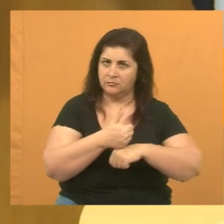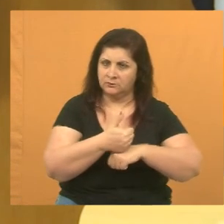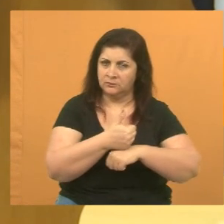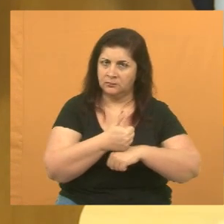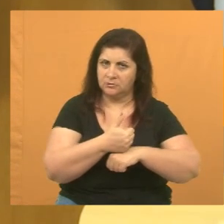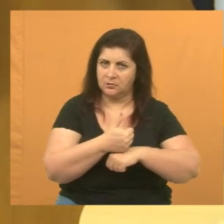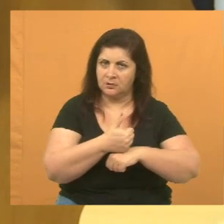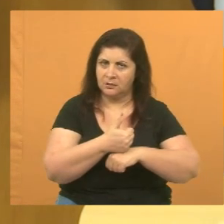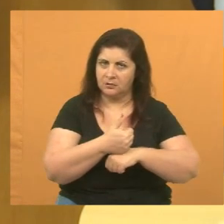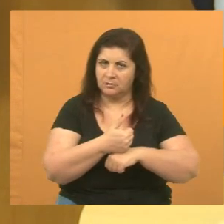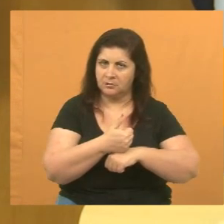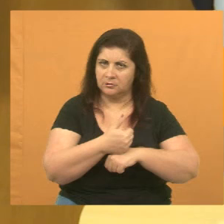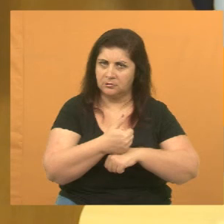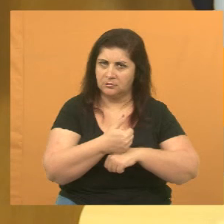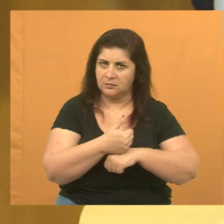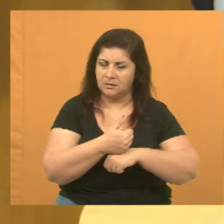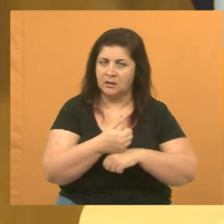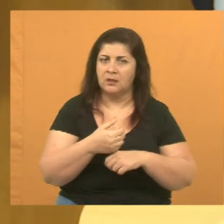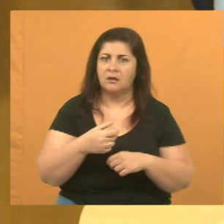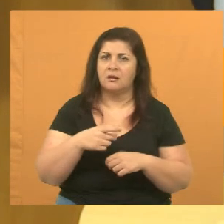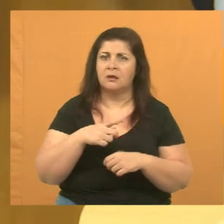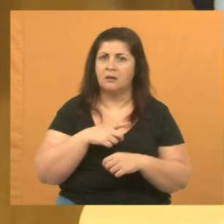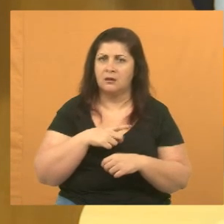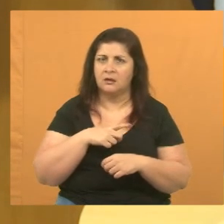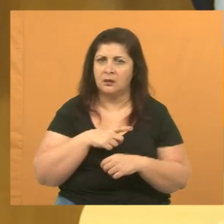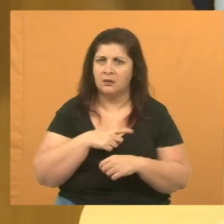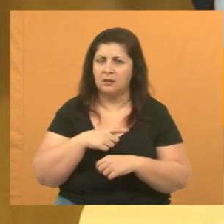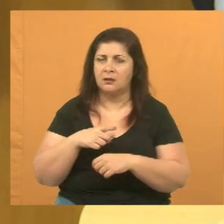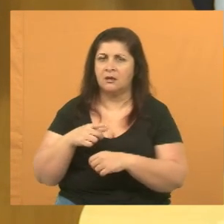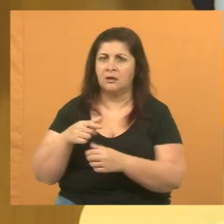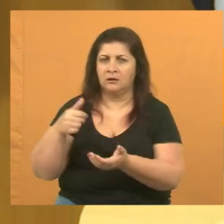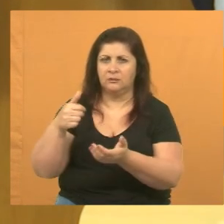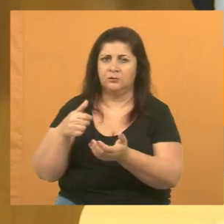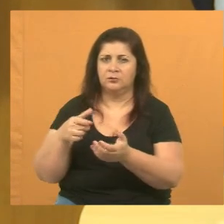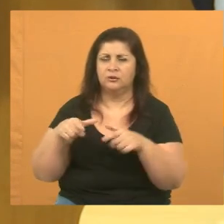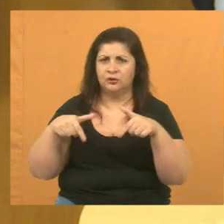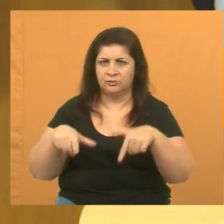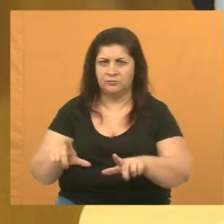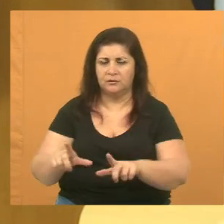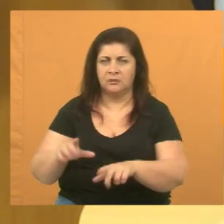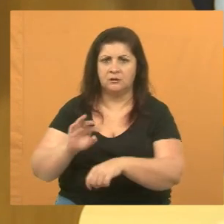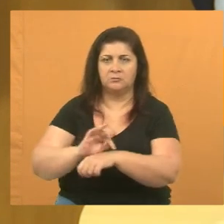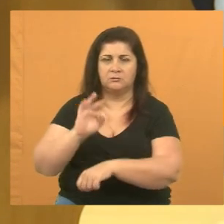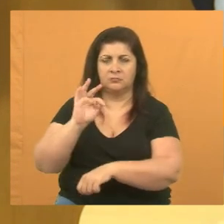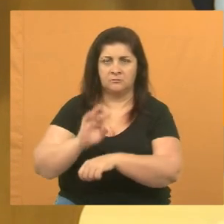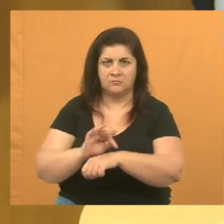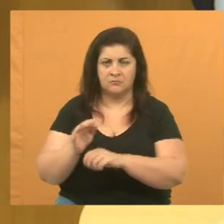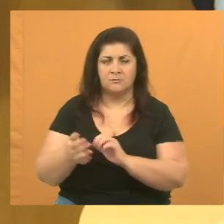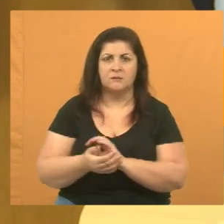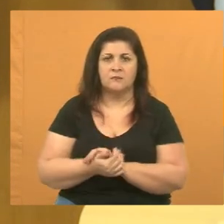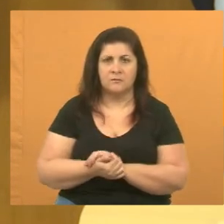legalmente habilitados no escritório técnico, compete fornecer assistência técnica,